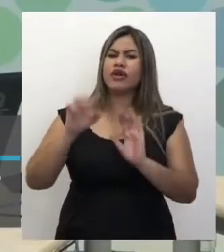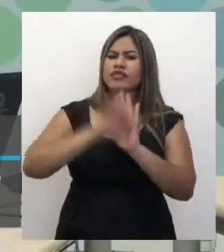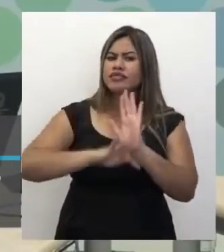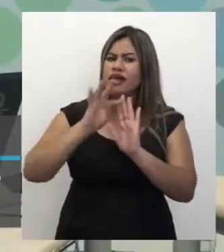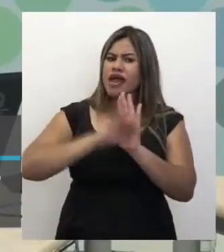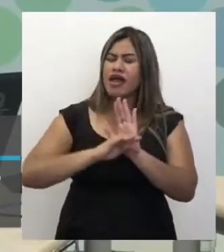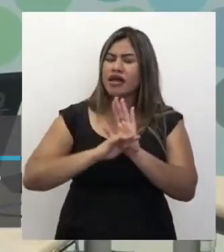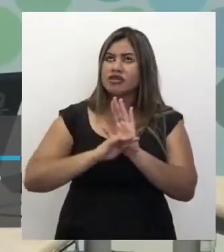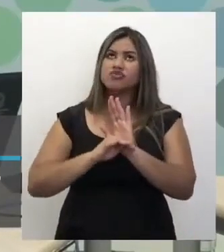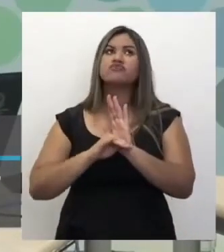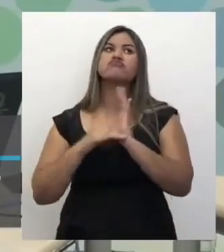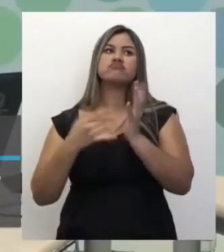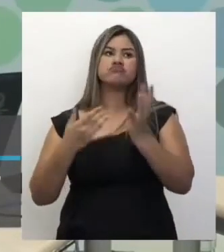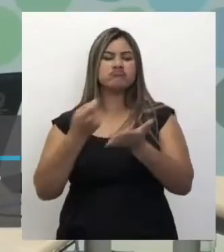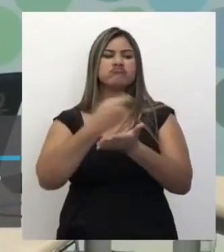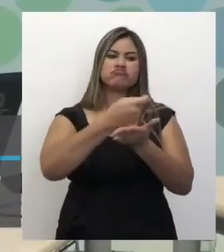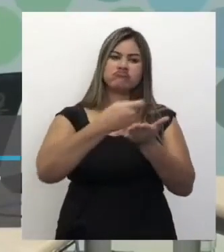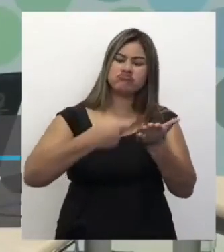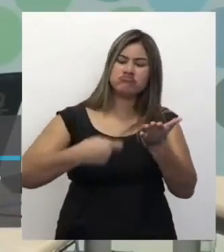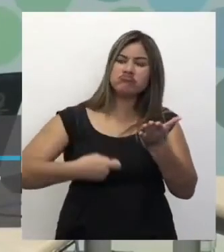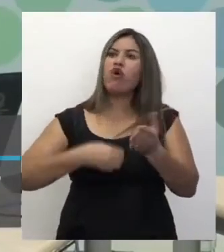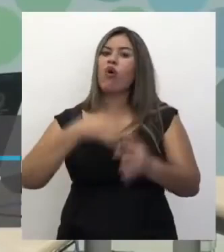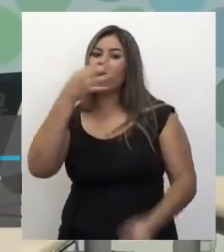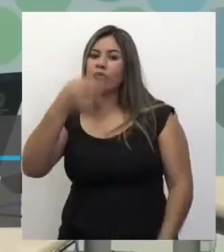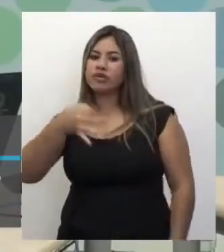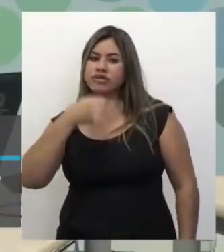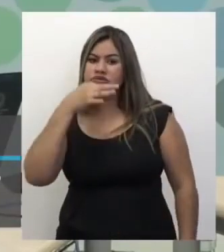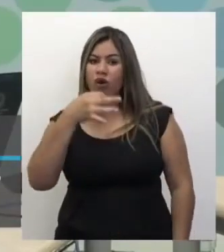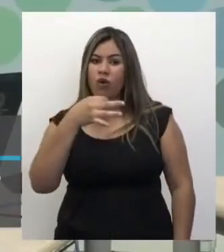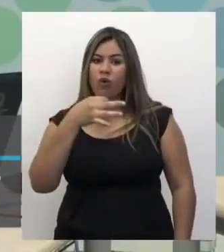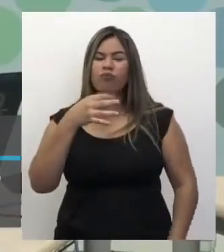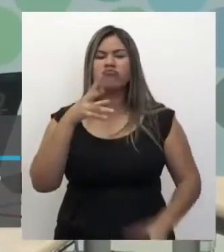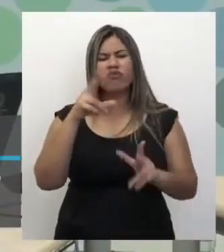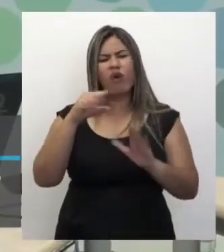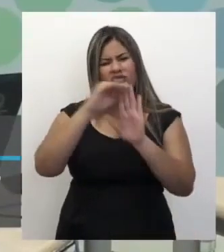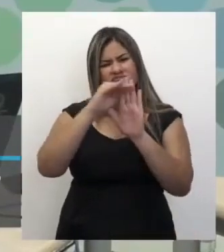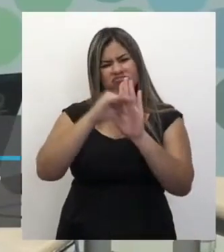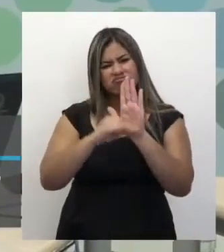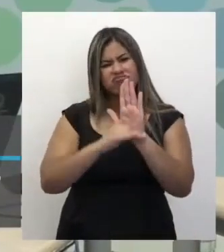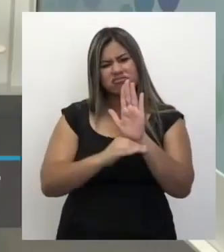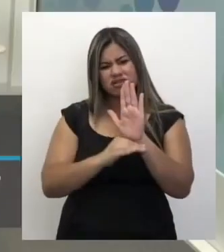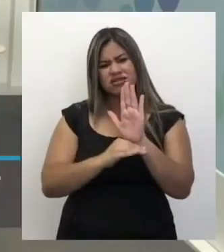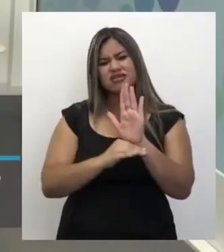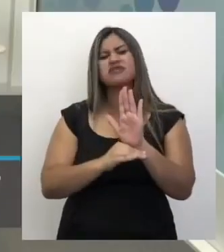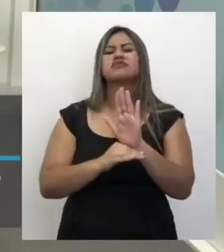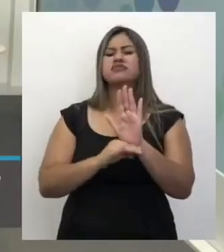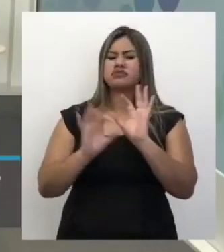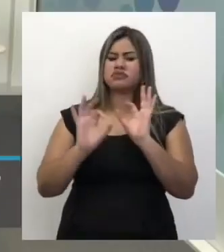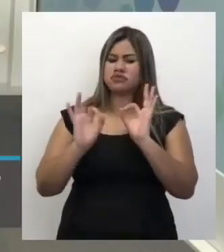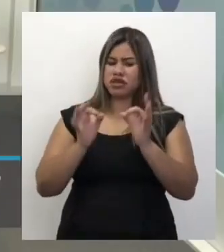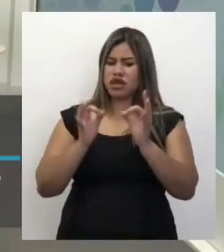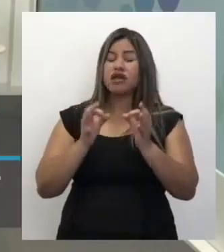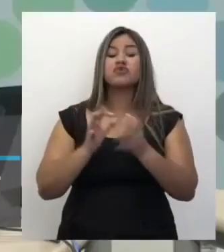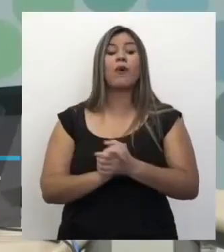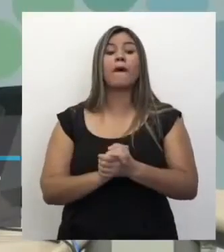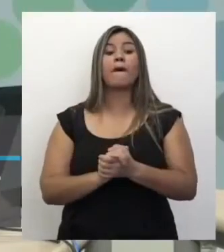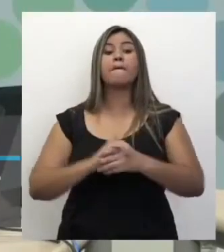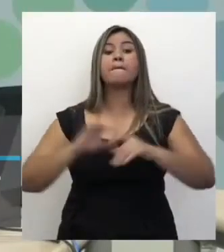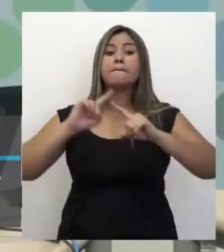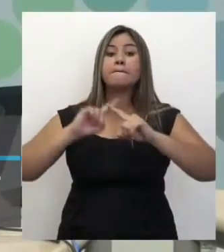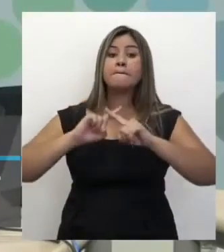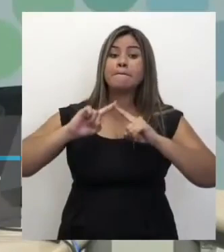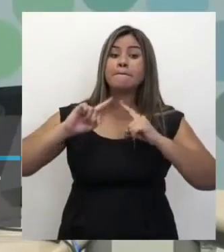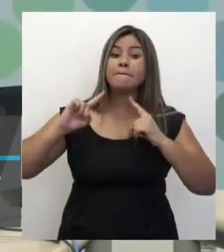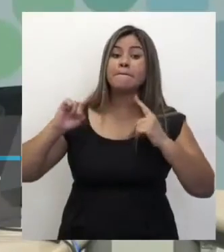dentro de um formato aí de artigo de opinião, como se fosse uma receita, né? Mas aí fica todo tantos quadradinho. parágrafos, isso. Só que